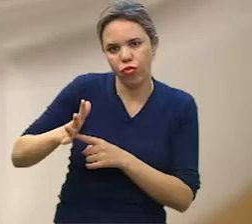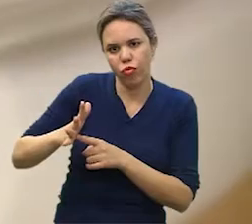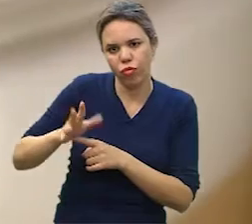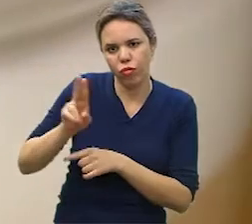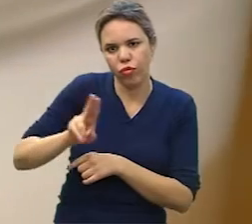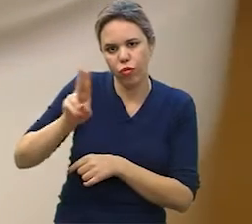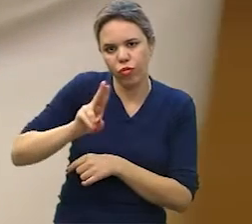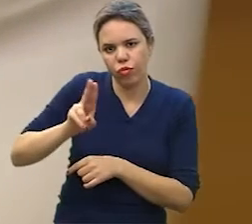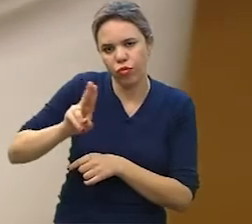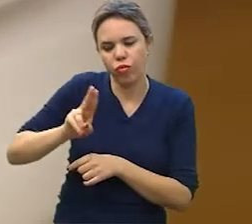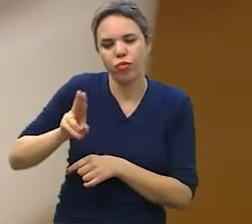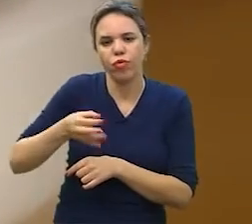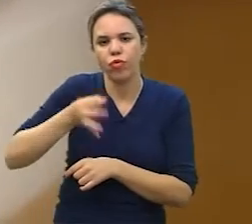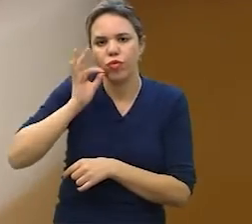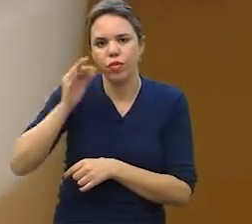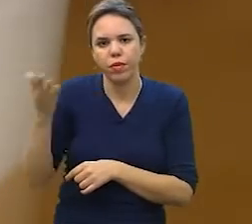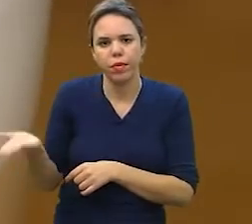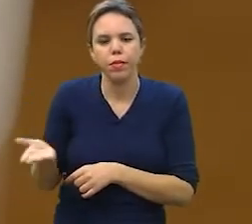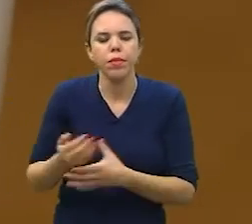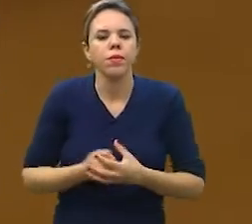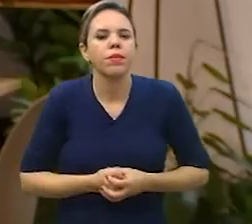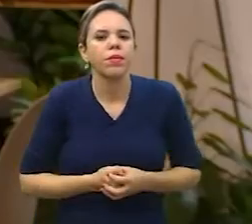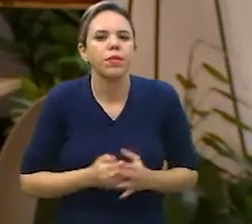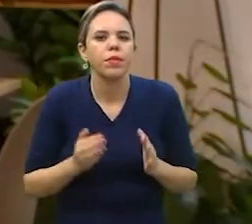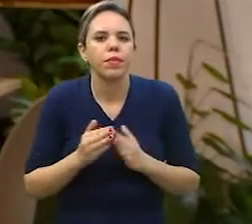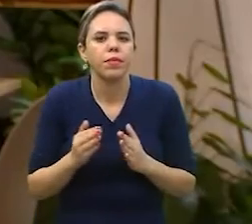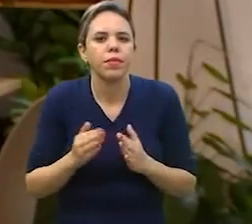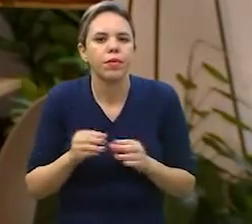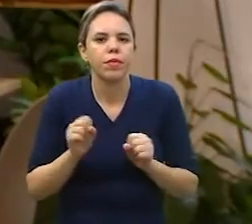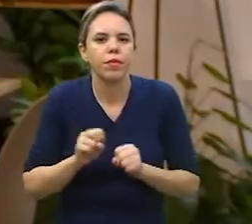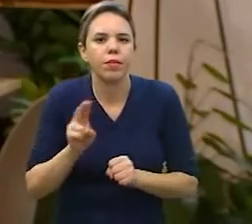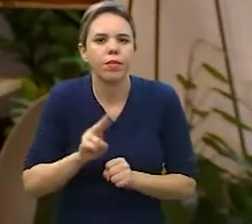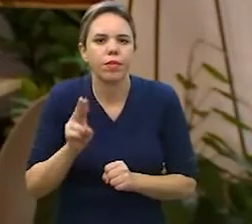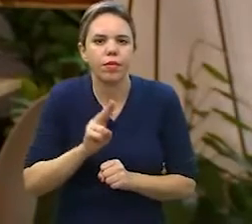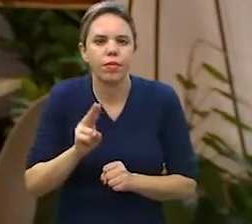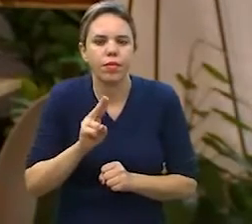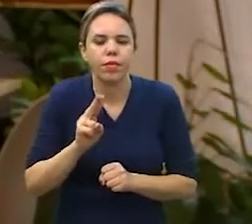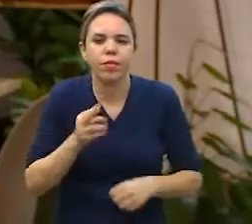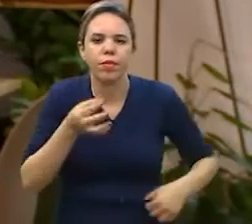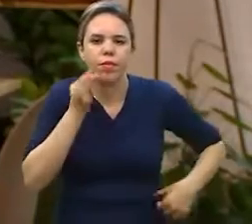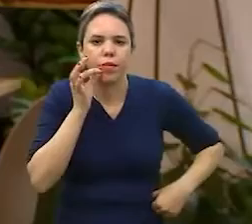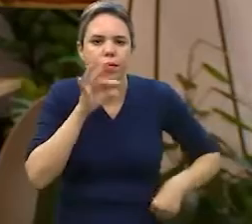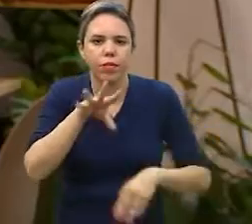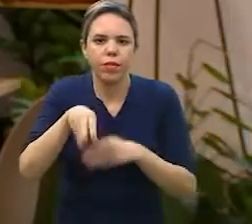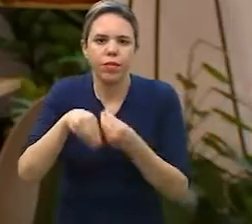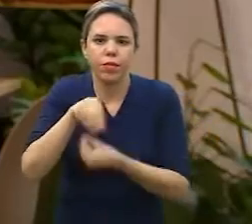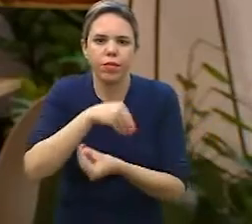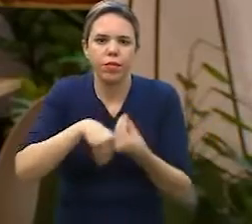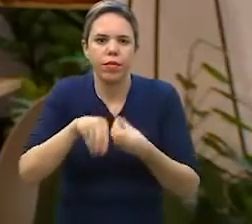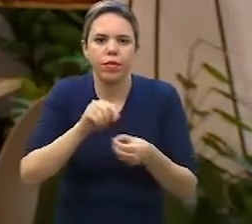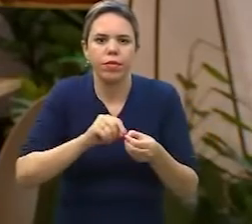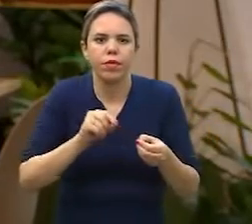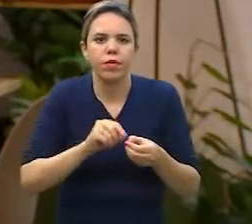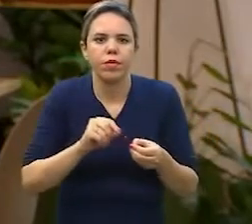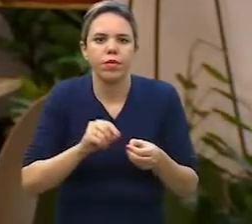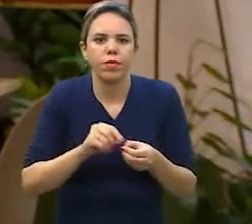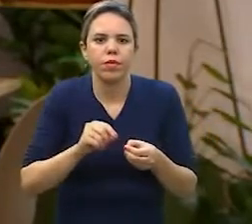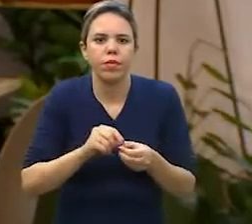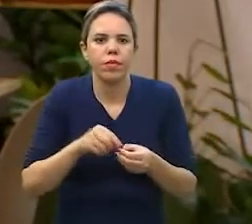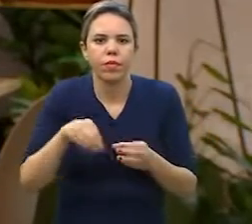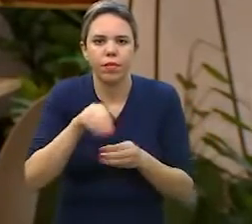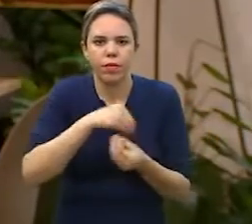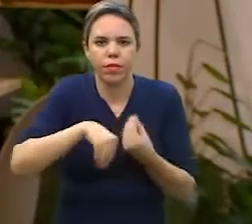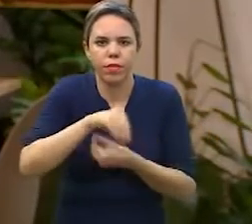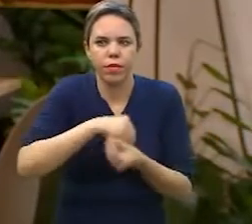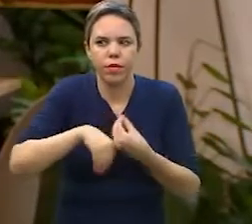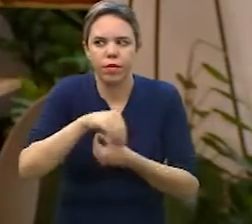vamos utilizar o café expresso, tá? Mas vocês na casa podem usar um café um pouco mais encorpado. Por exemplo, se você faz um pouco mais